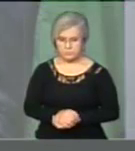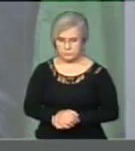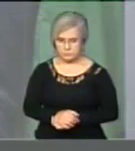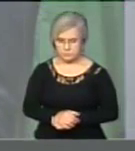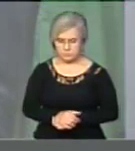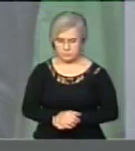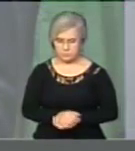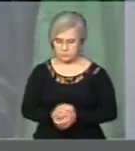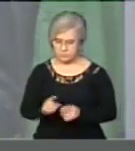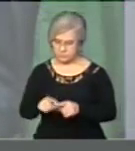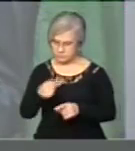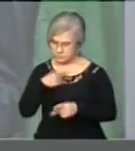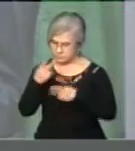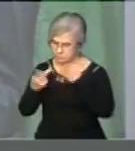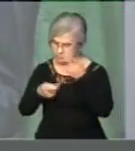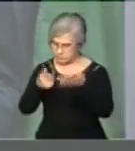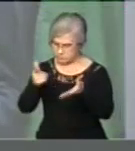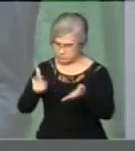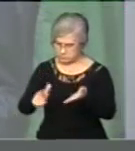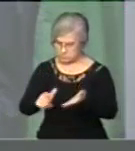eu volto a dizer, senhor presidente,